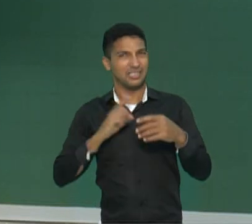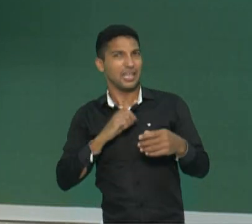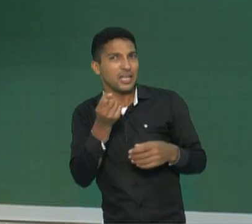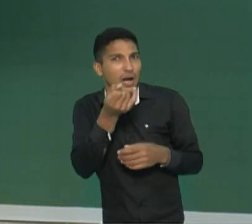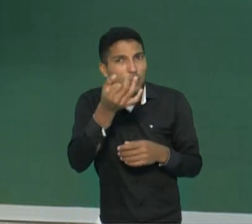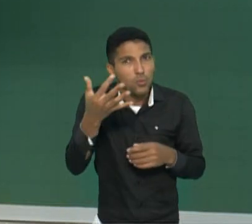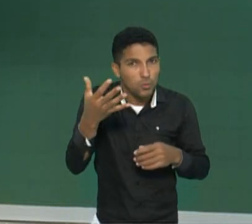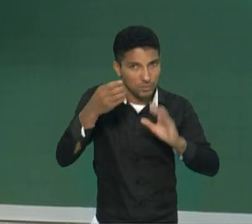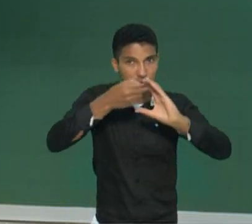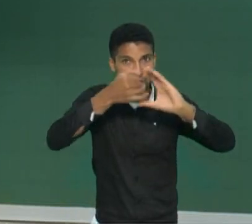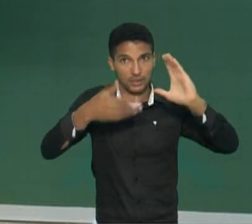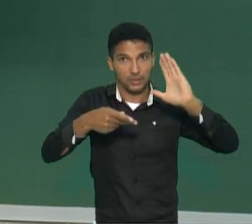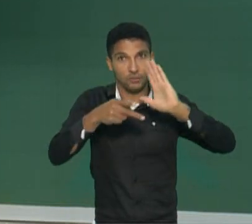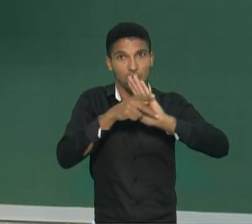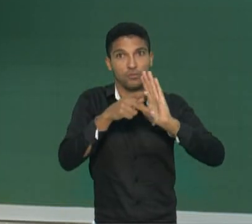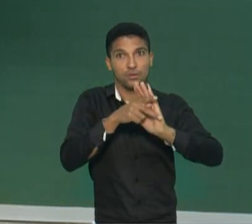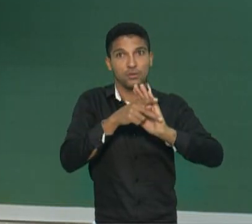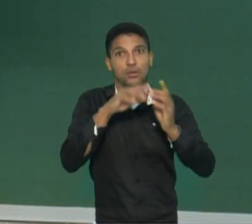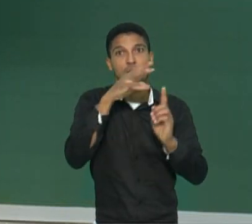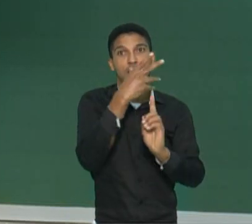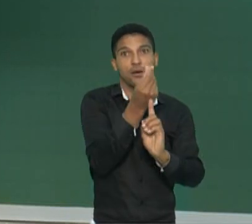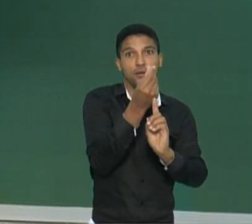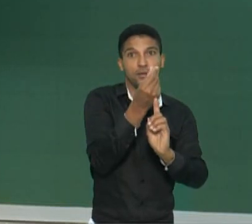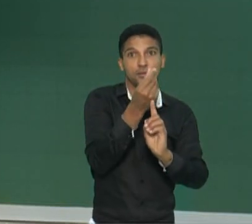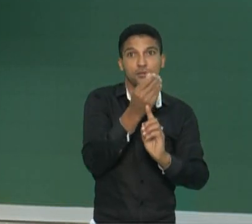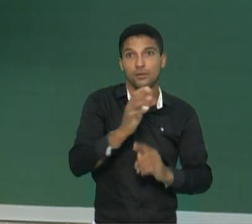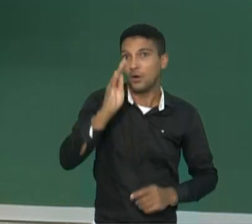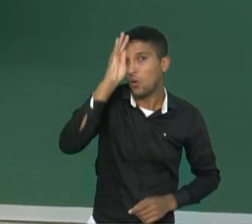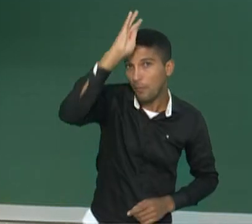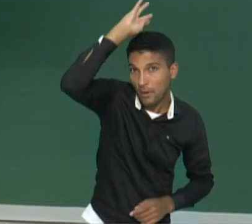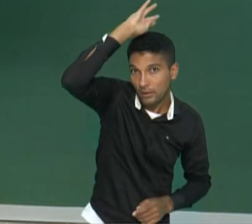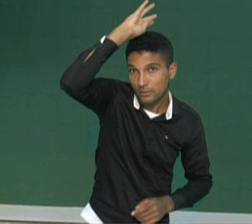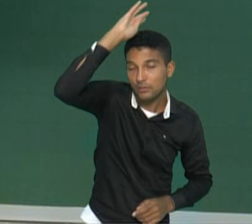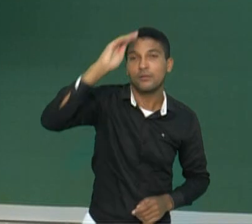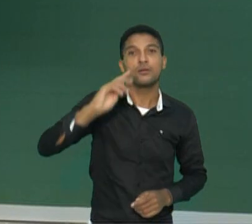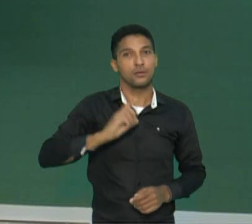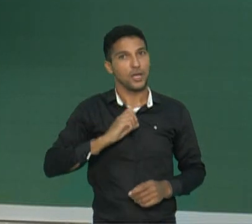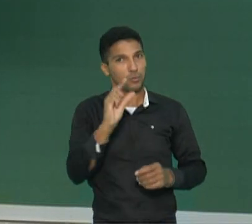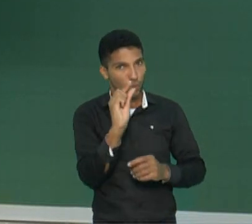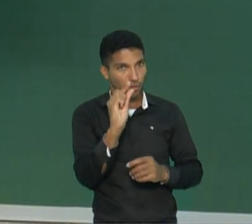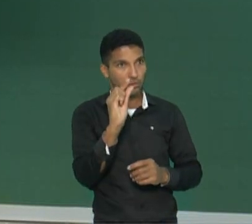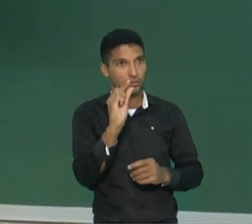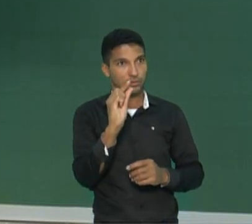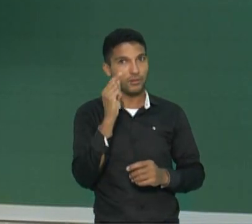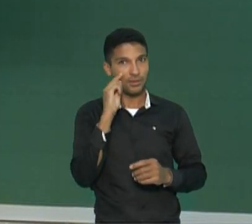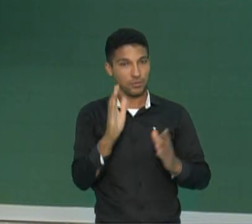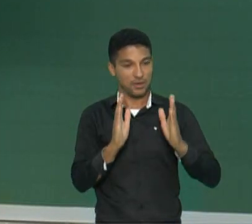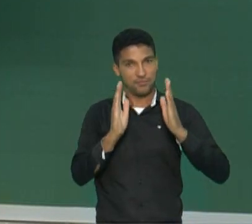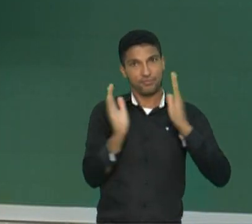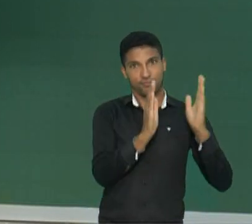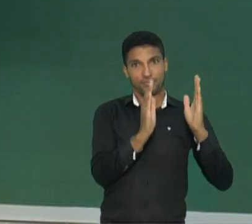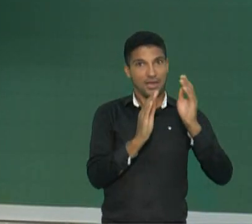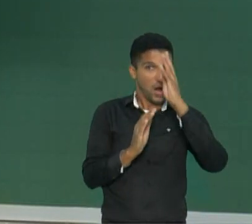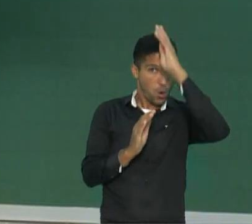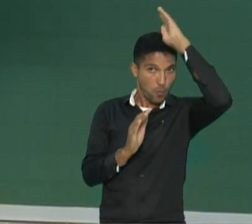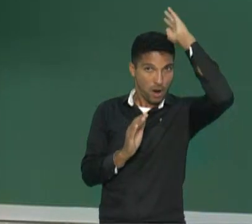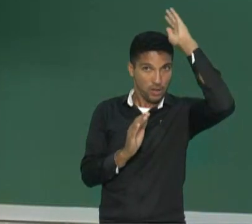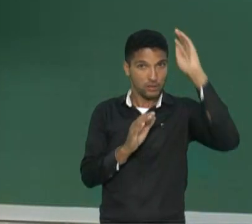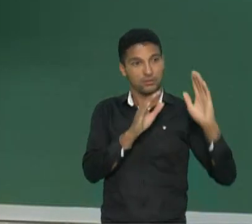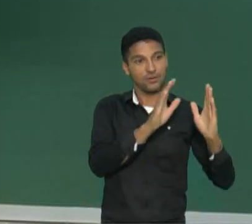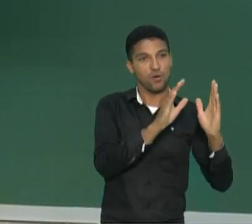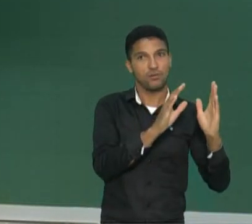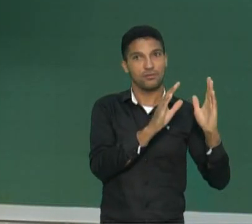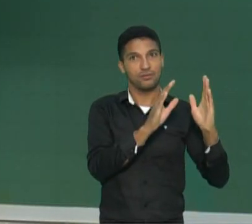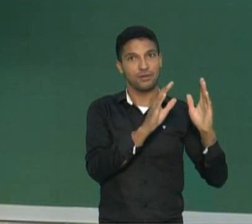não é tão incrementada, né? Ela não tem ainda as gárgulas, né? Mas aqui você percebe